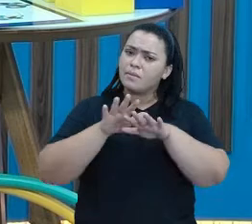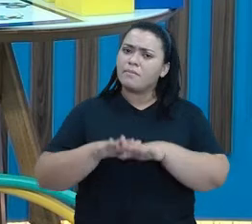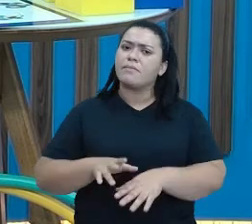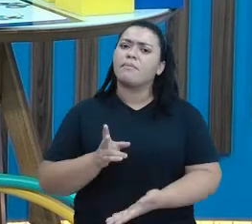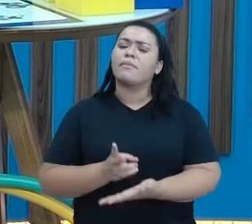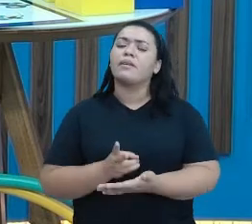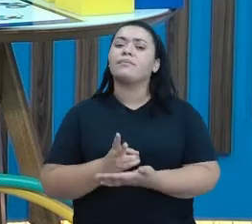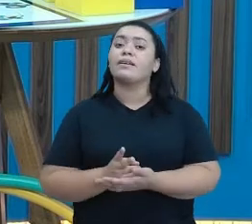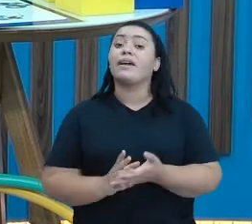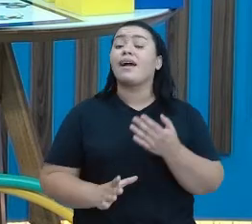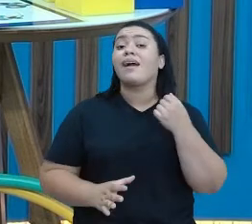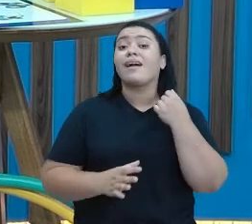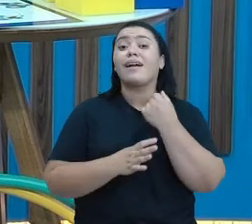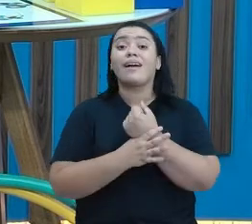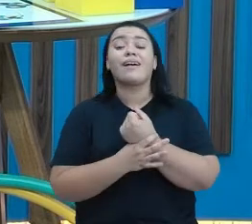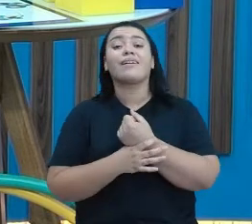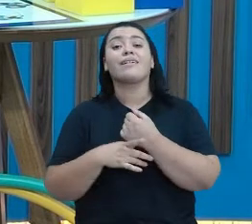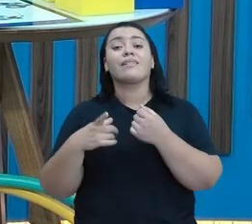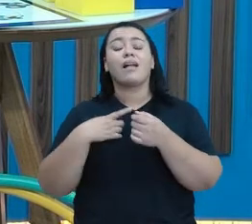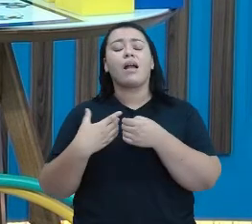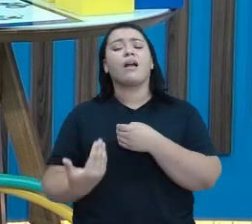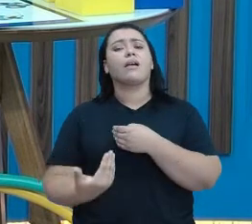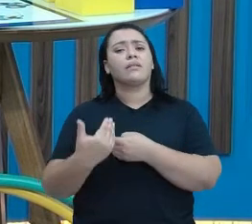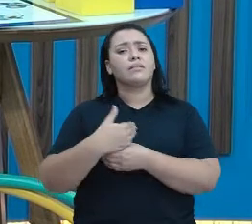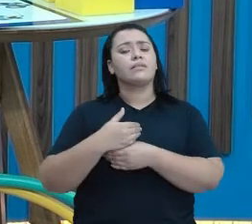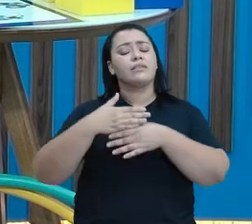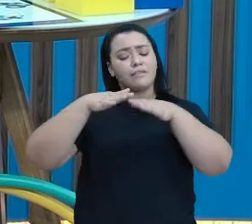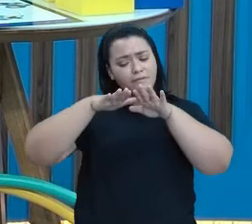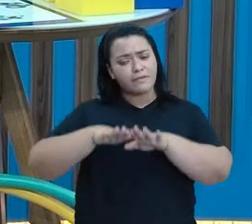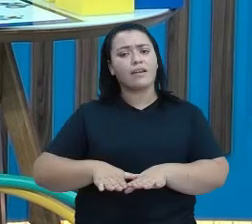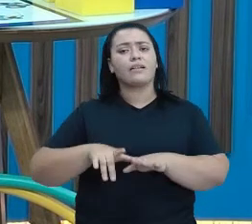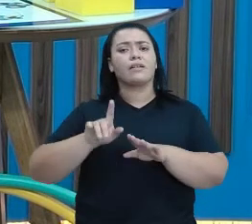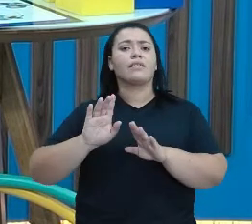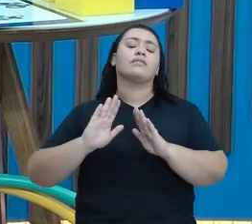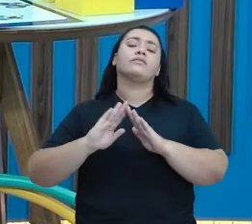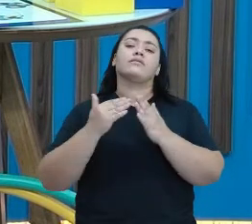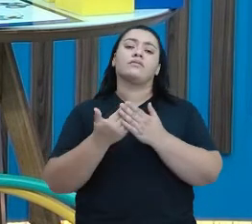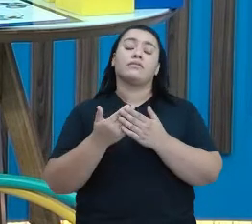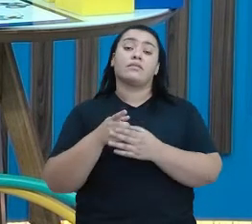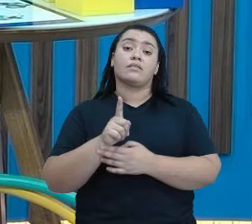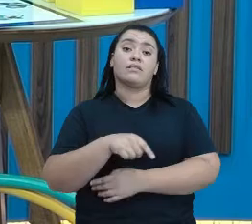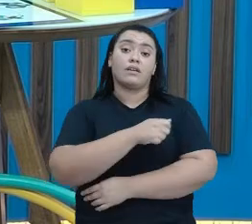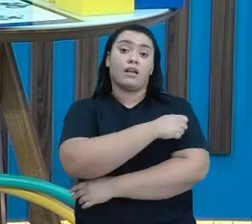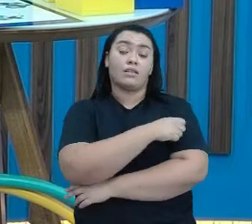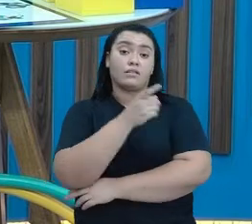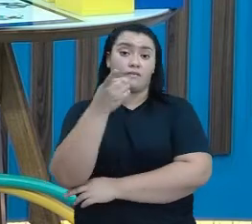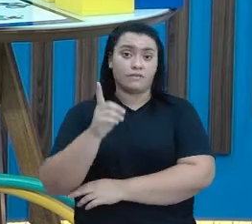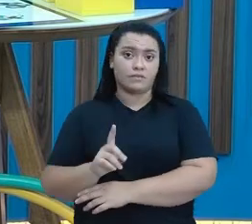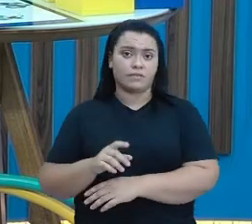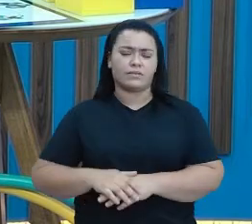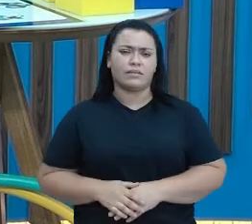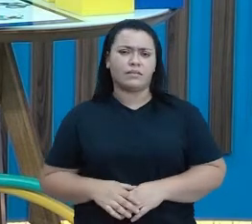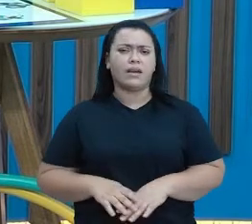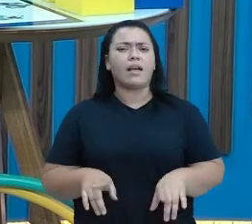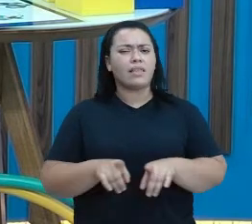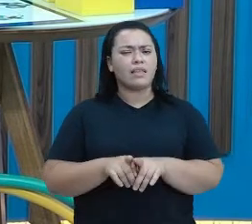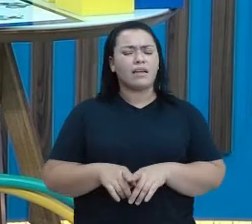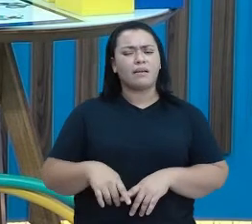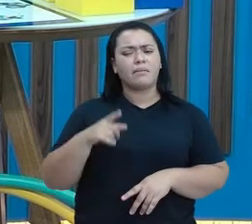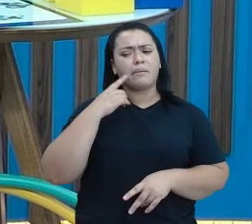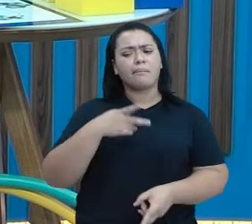ele garante a entrada e garante a permanência desse estudante com deficiente. Nós vimos a importância